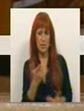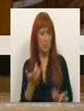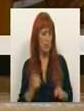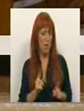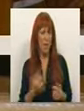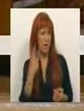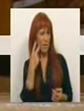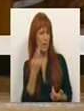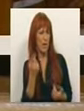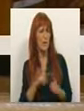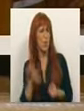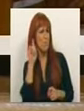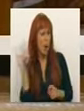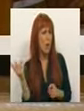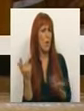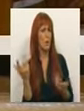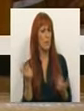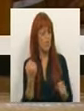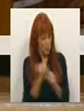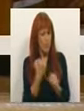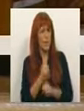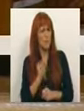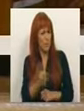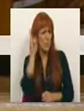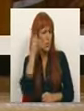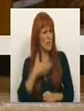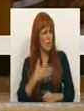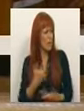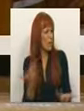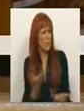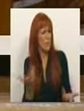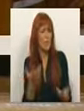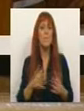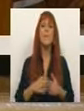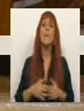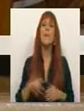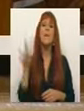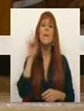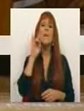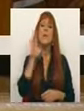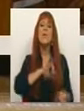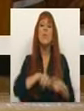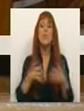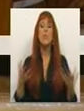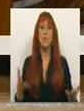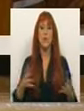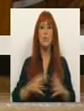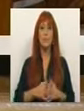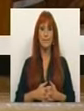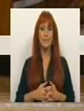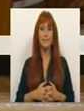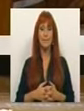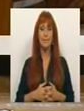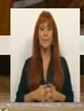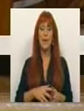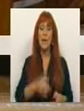não reconhece o mérito da função de bombeiro voluntário. Senhoras e senhores deputados,